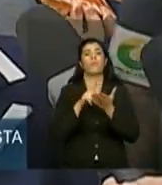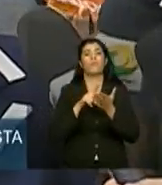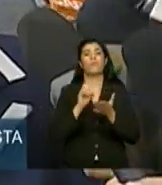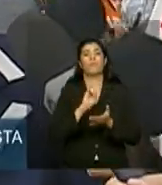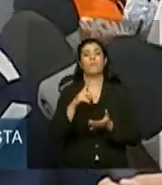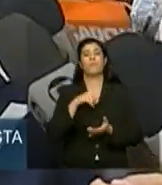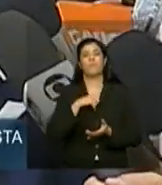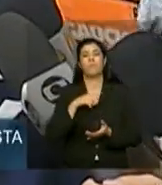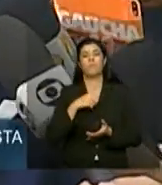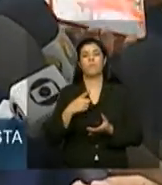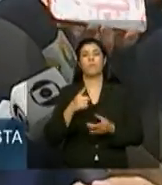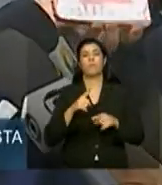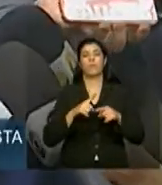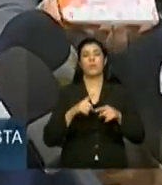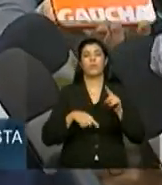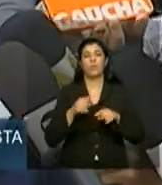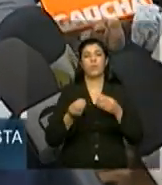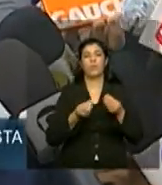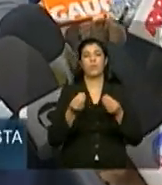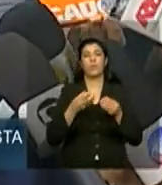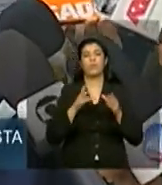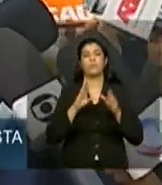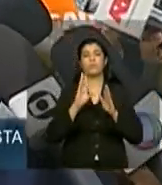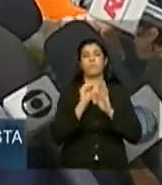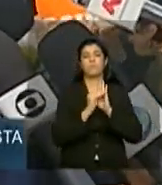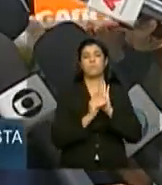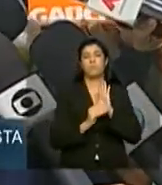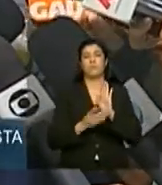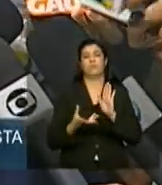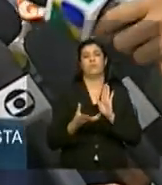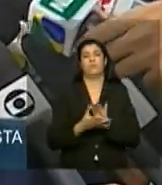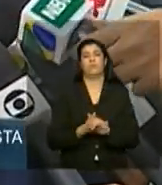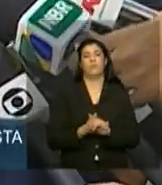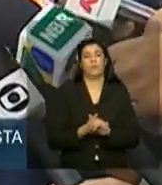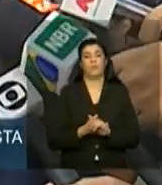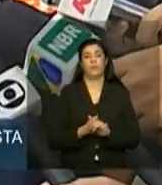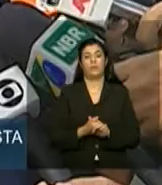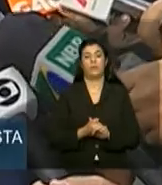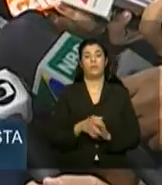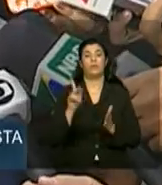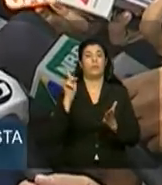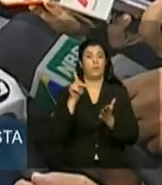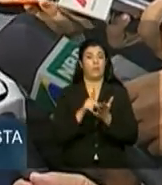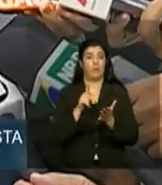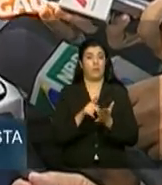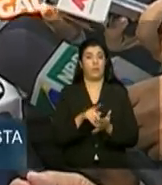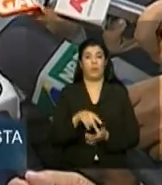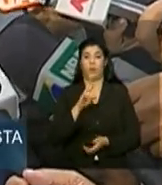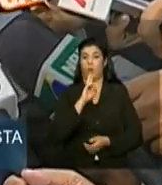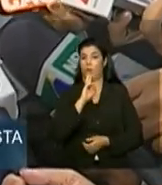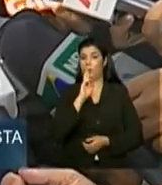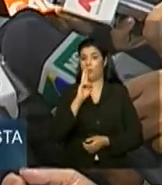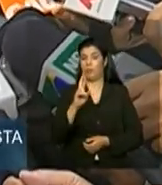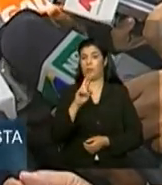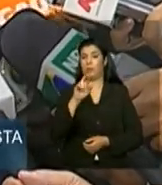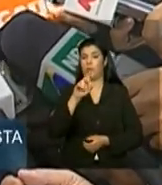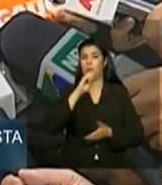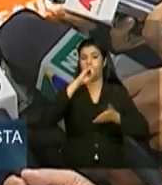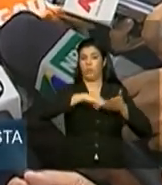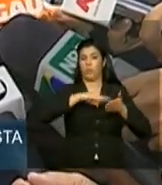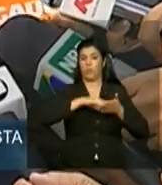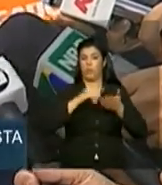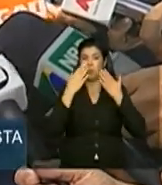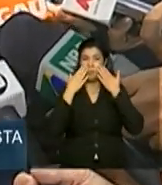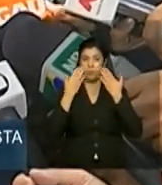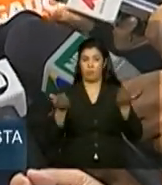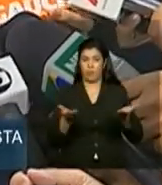não vão ficar, opa, pendentes na comissão? Não, na realidade, o resultado do laudo apresentado